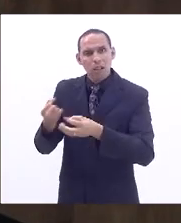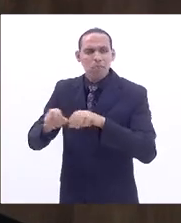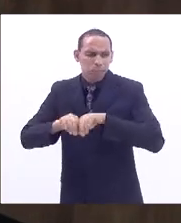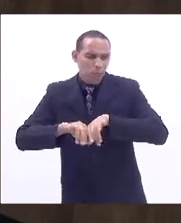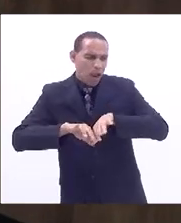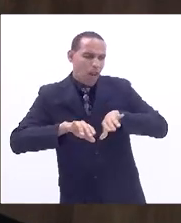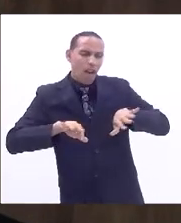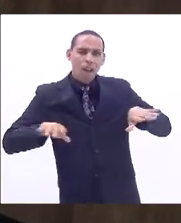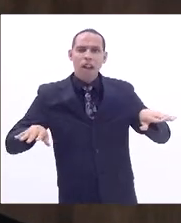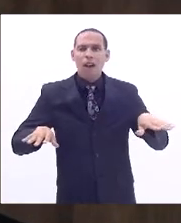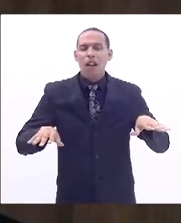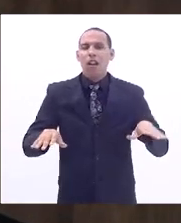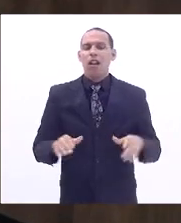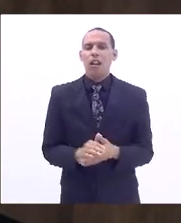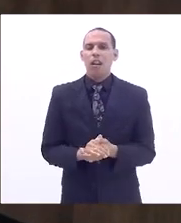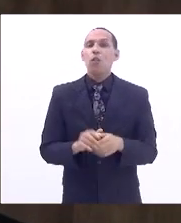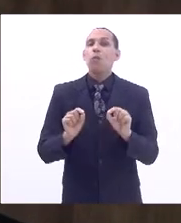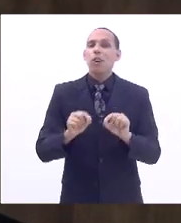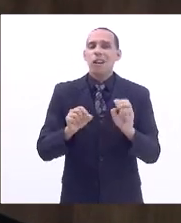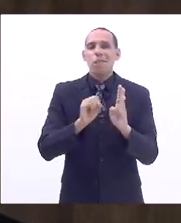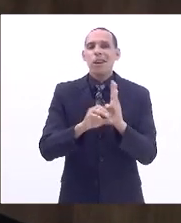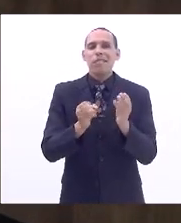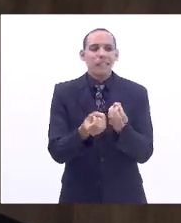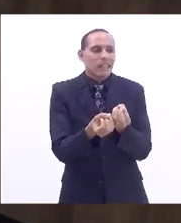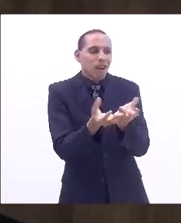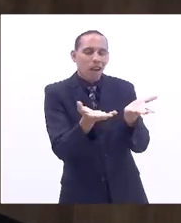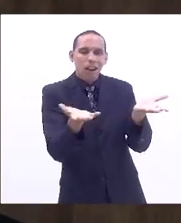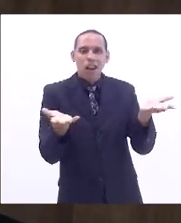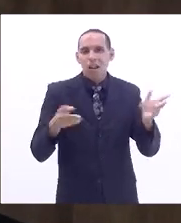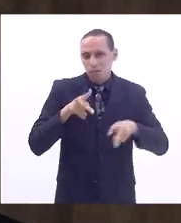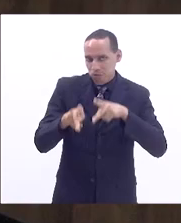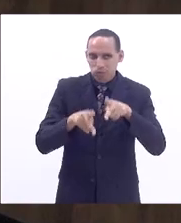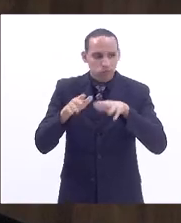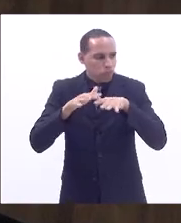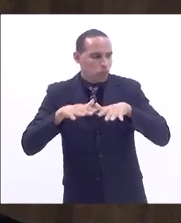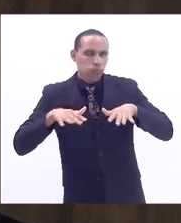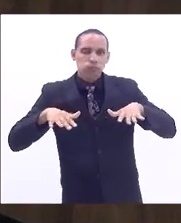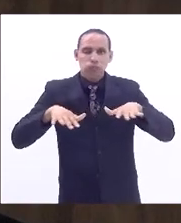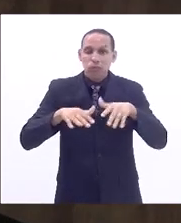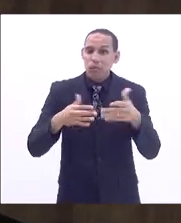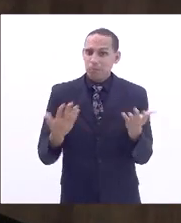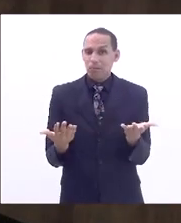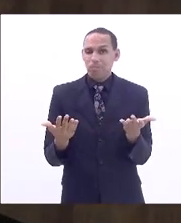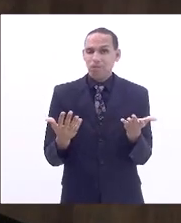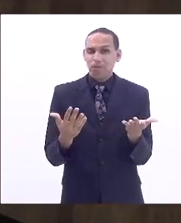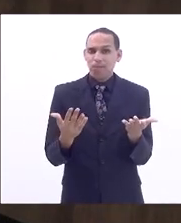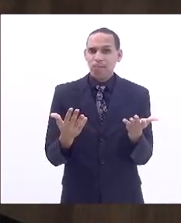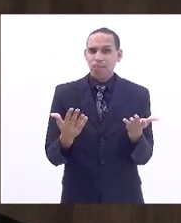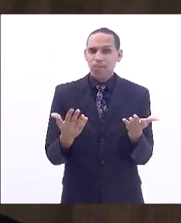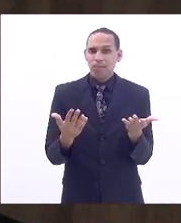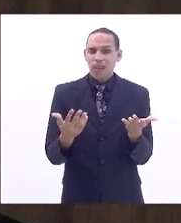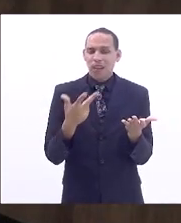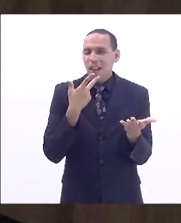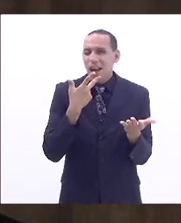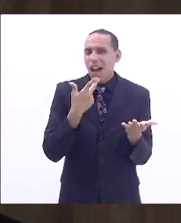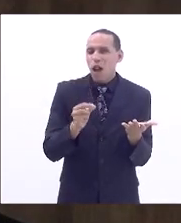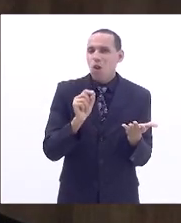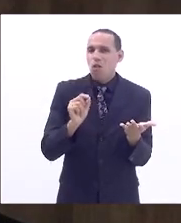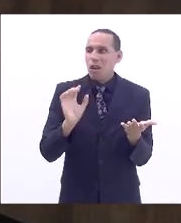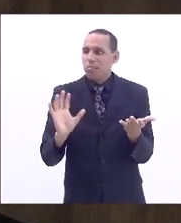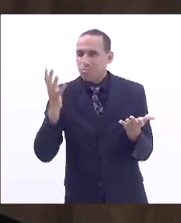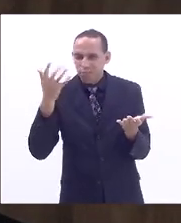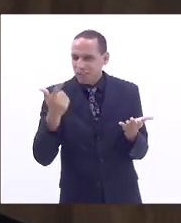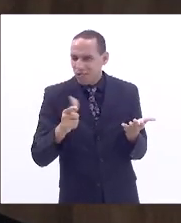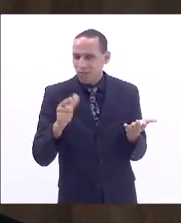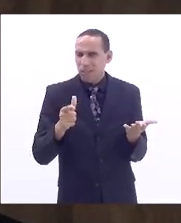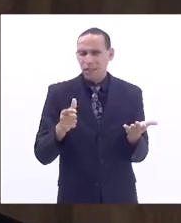entrega desse benefício à população do estado do Rio de Janeiro e a gente não pode negar a situação de